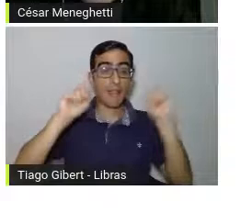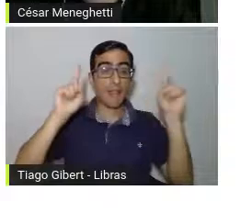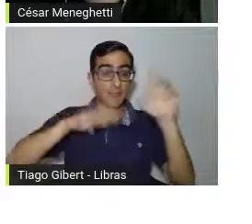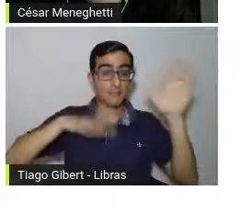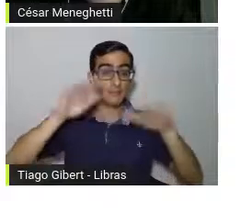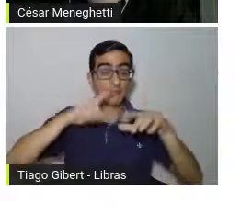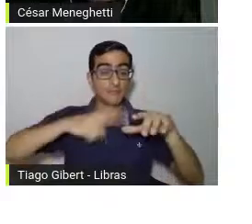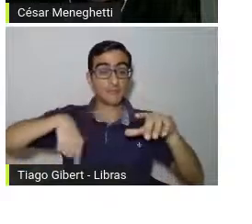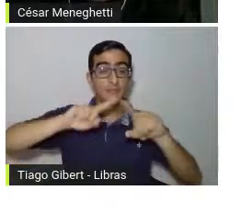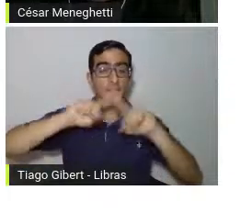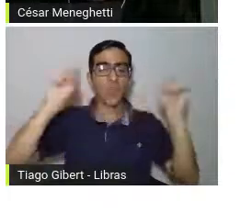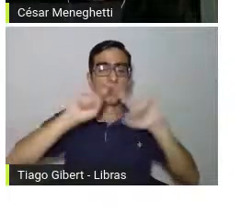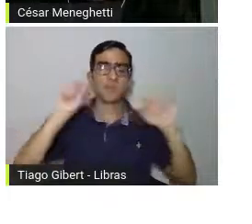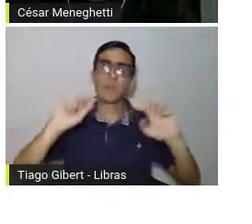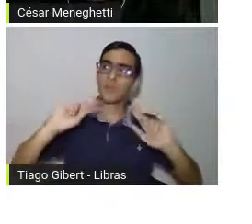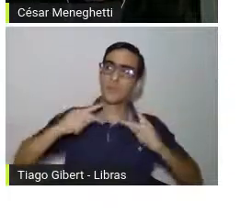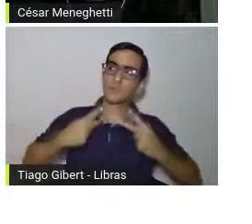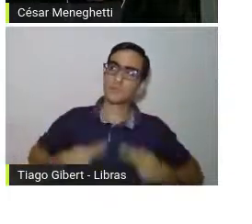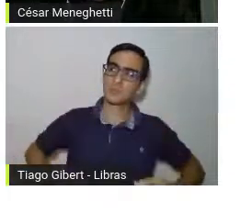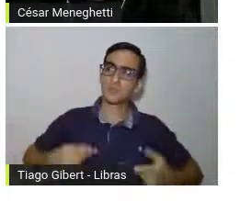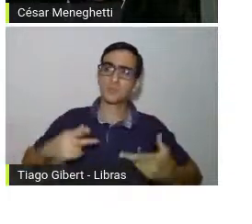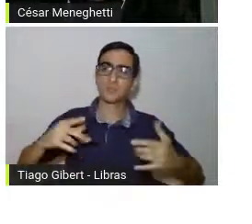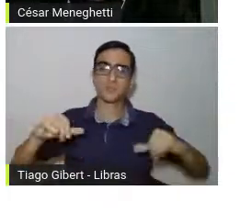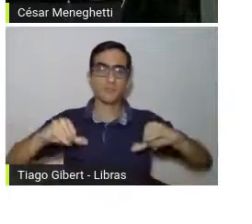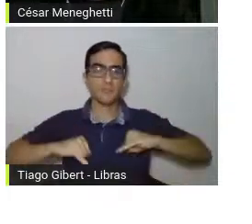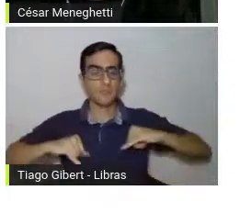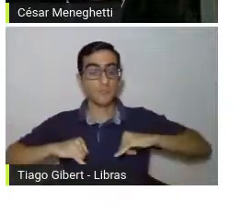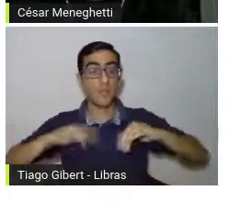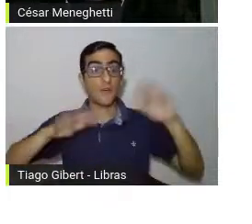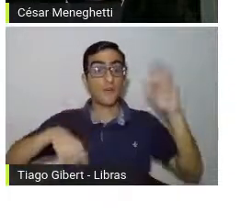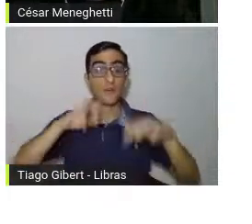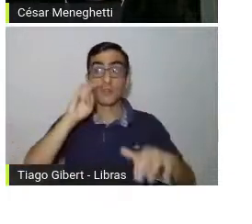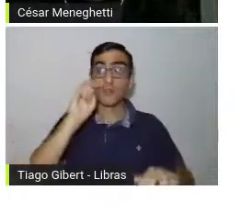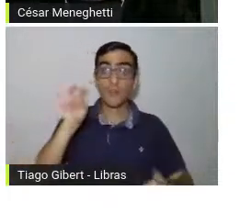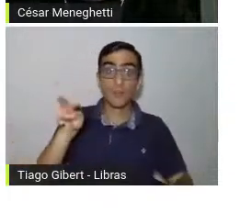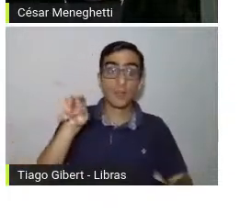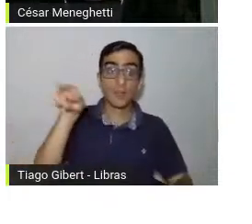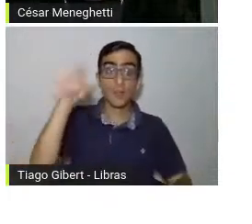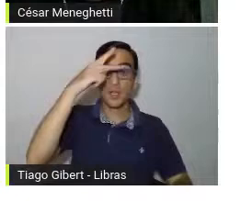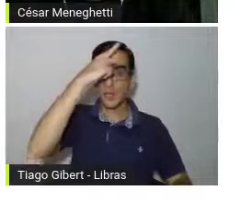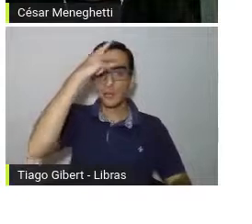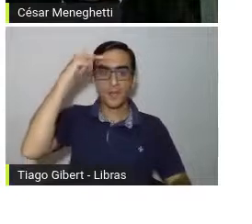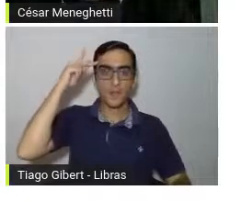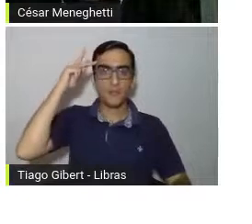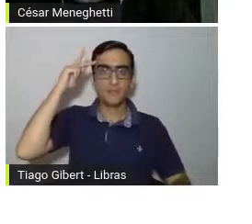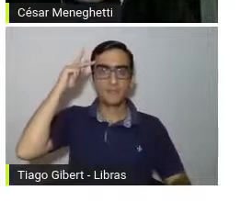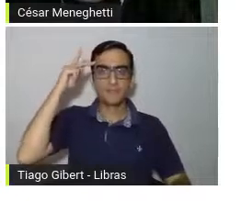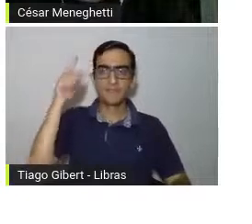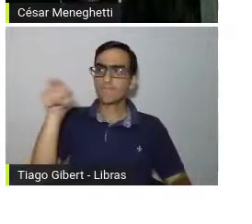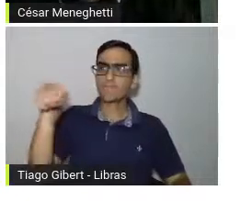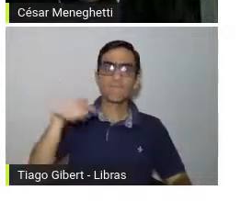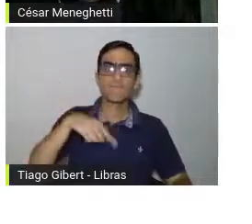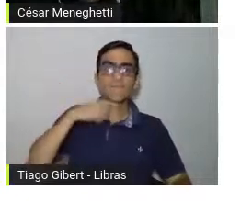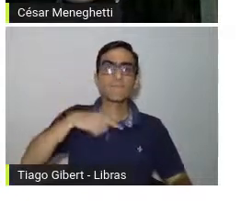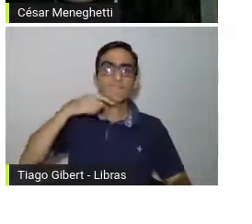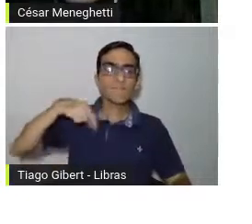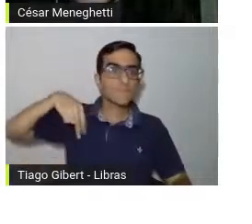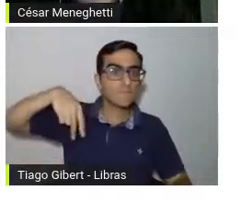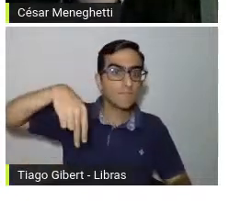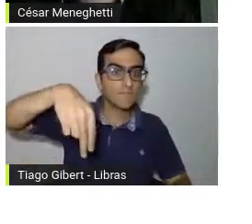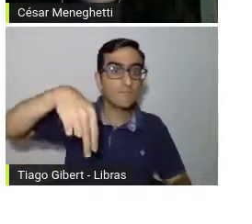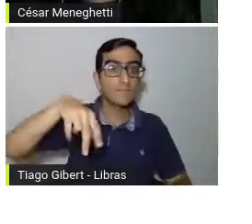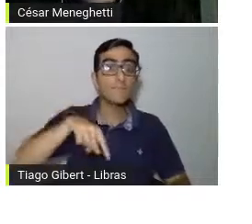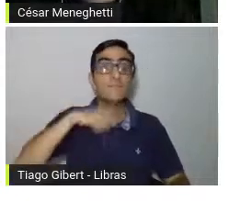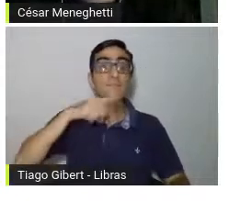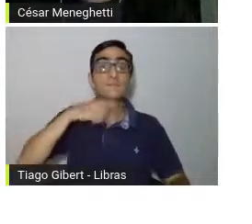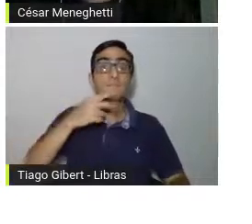condição humana e tudo. E quando você vê uma pessoa que não sabe, que não consegue andar, que não consegue